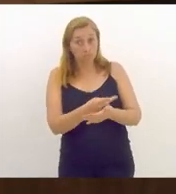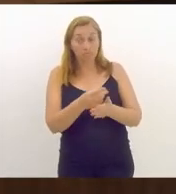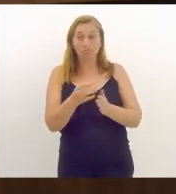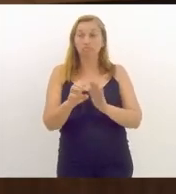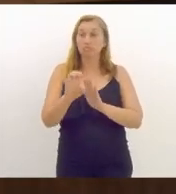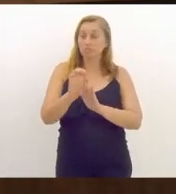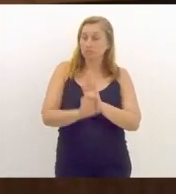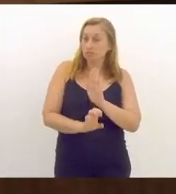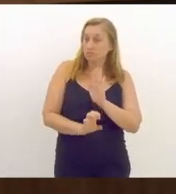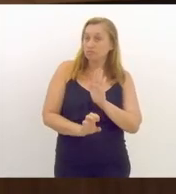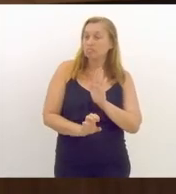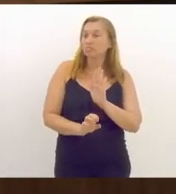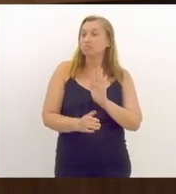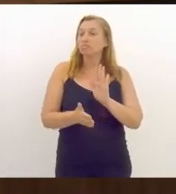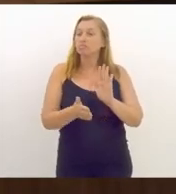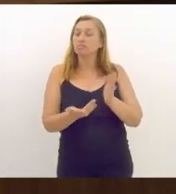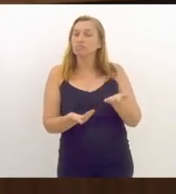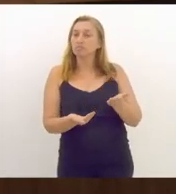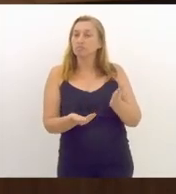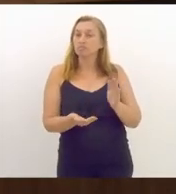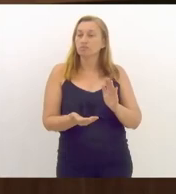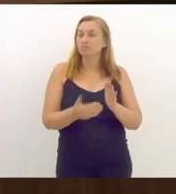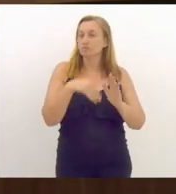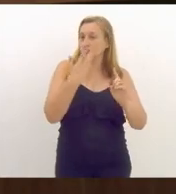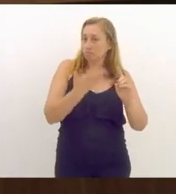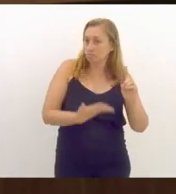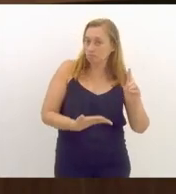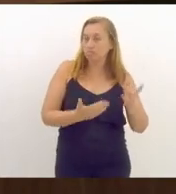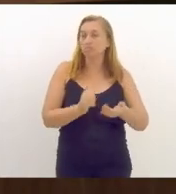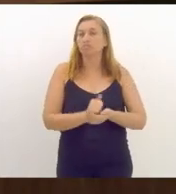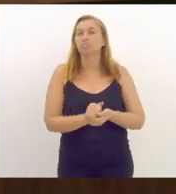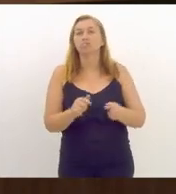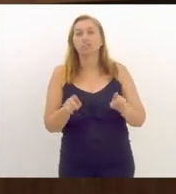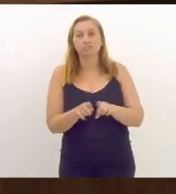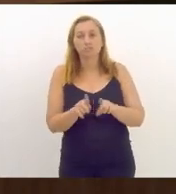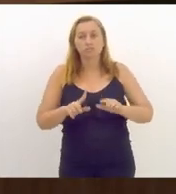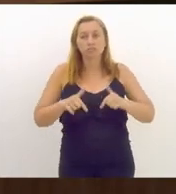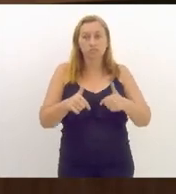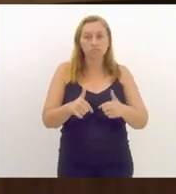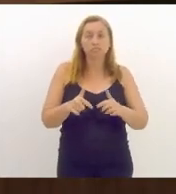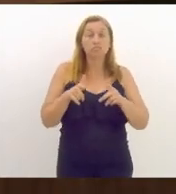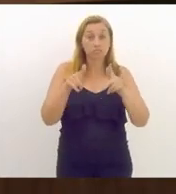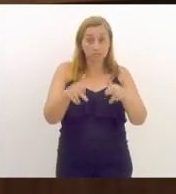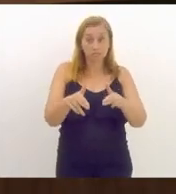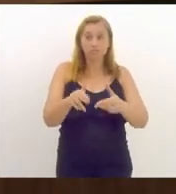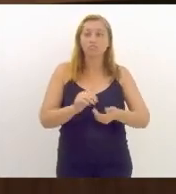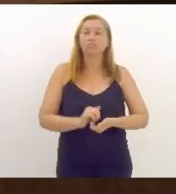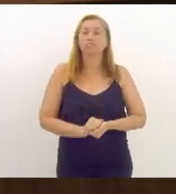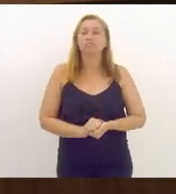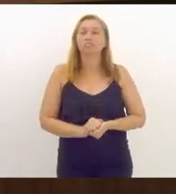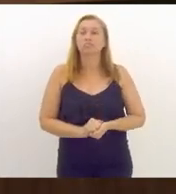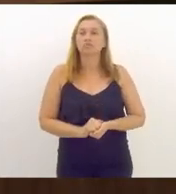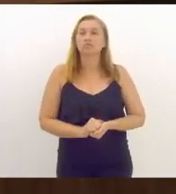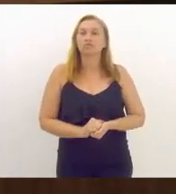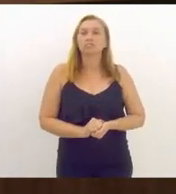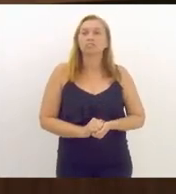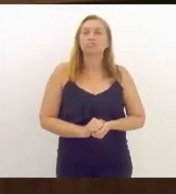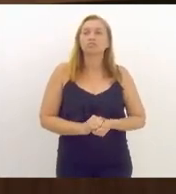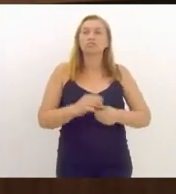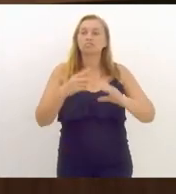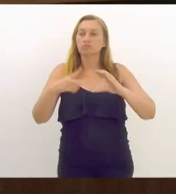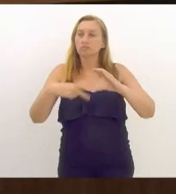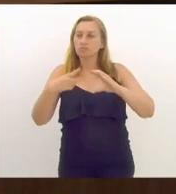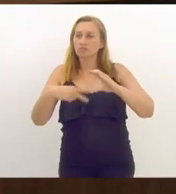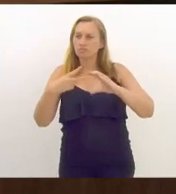emendas as proposições de homenagens também reagimos de igual forma recentemente na Câmara de